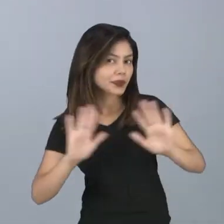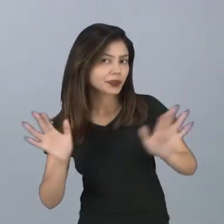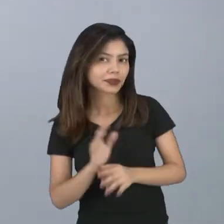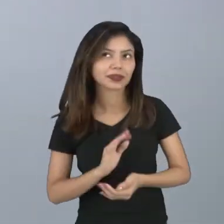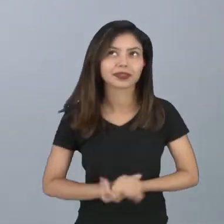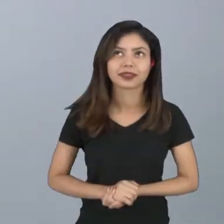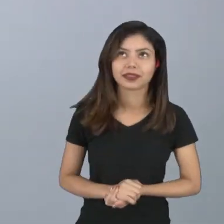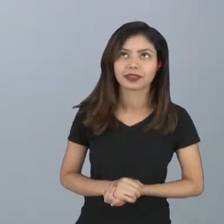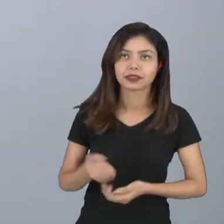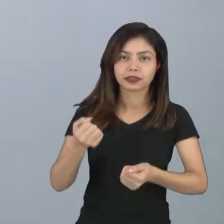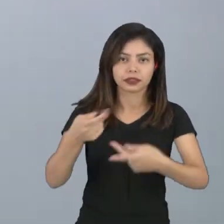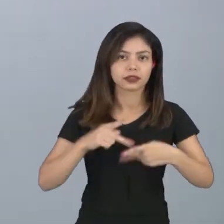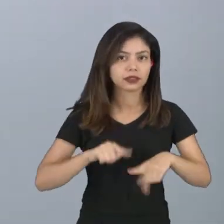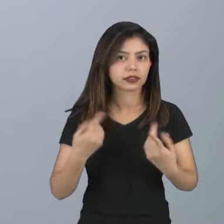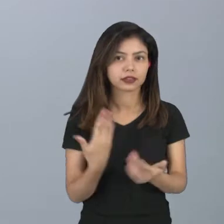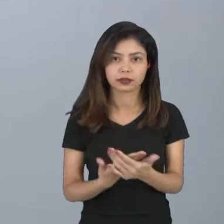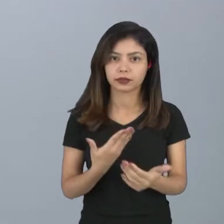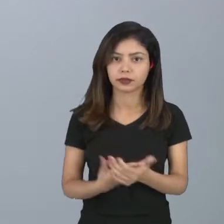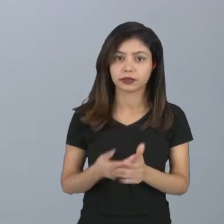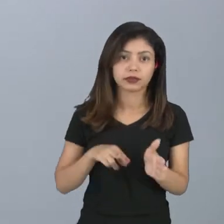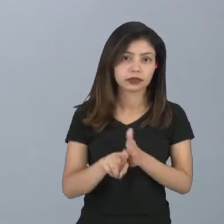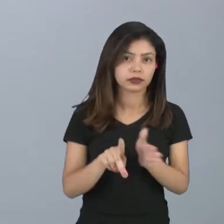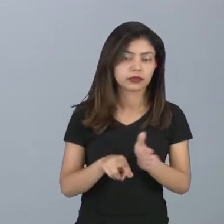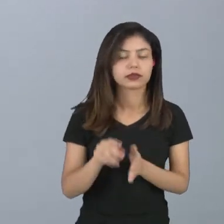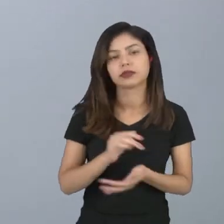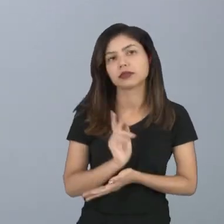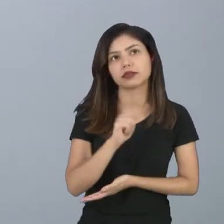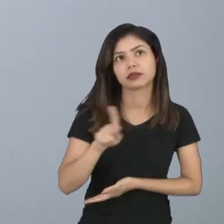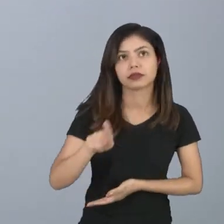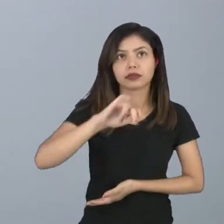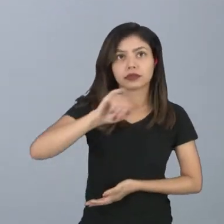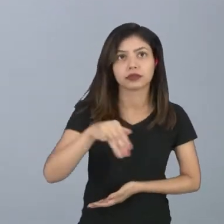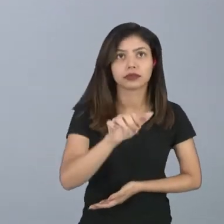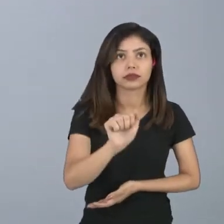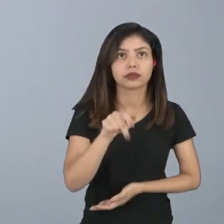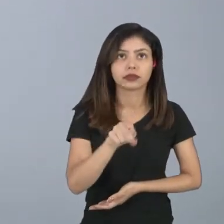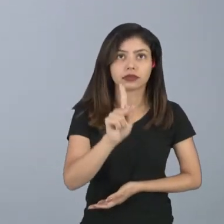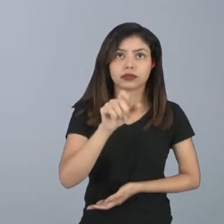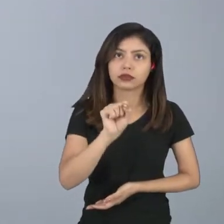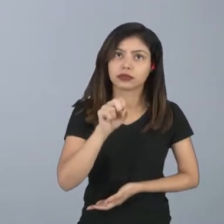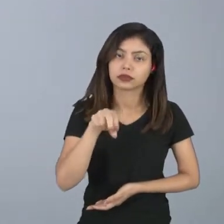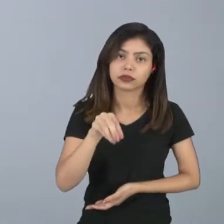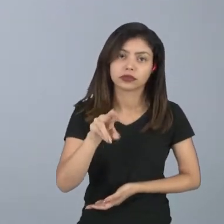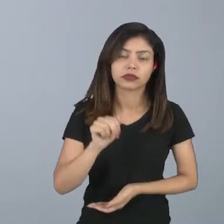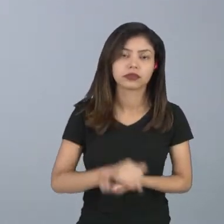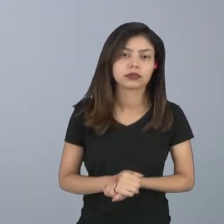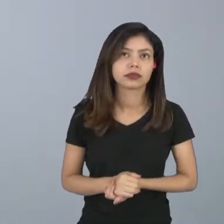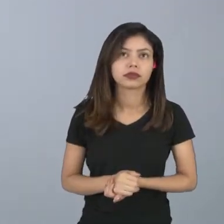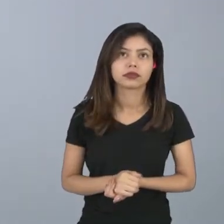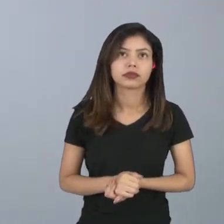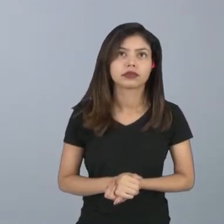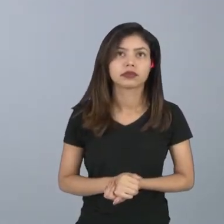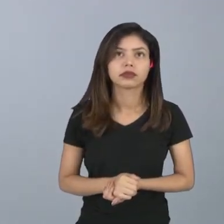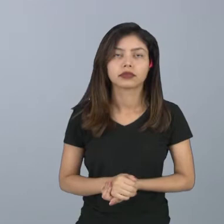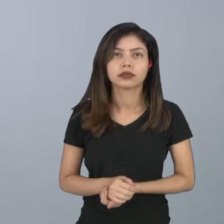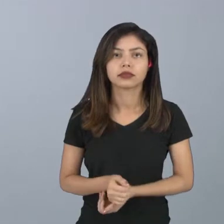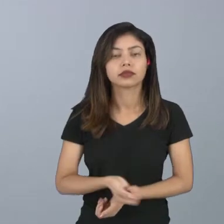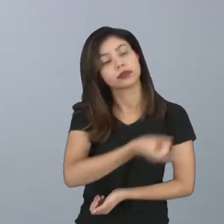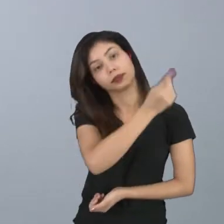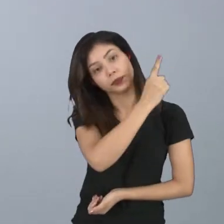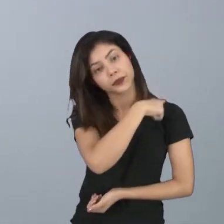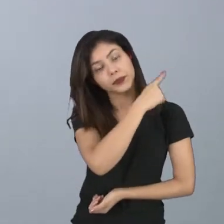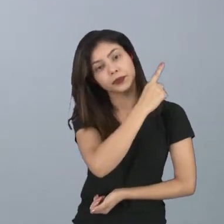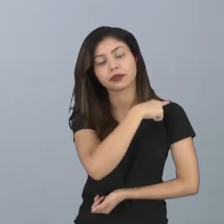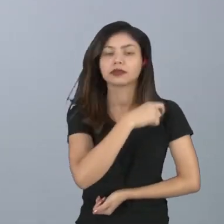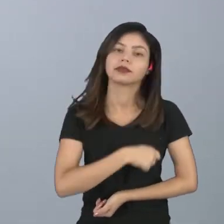Fala galera, sejam bem-vindos a mais uma aula de Biologia. Eu sou o professor Jackson Gama e essa aula é voltada para os alunos, da primeira